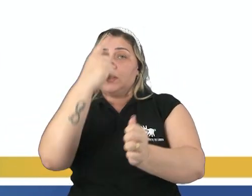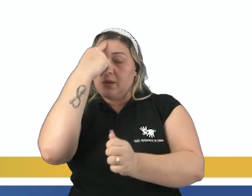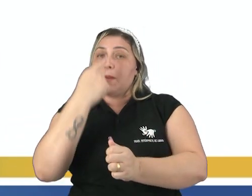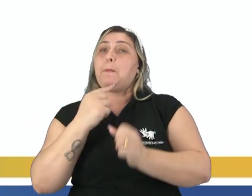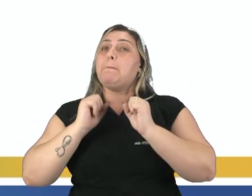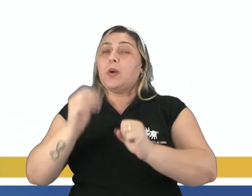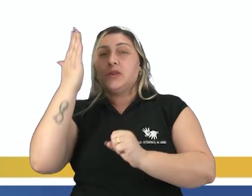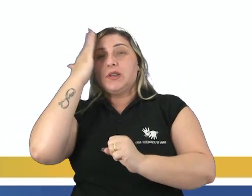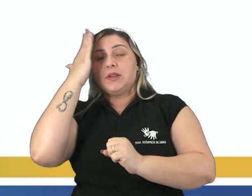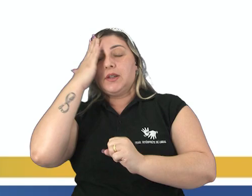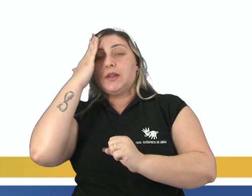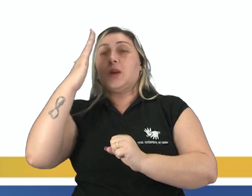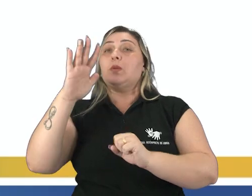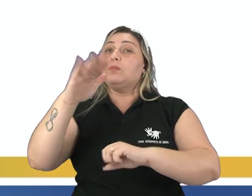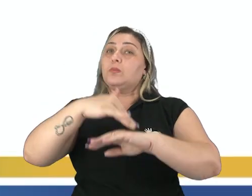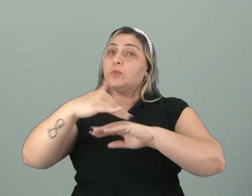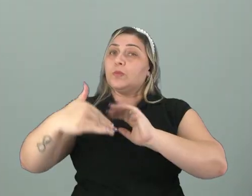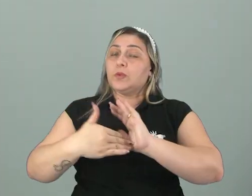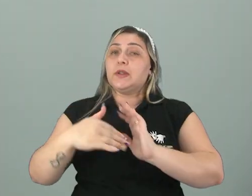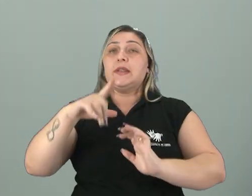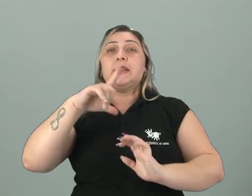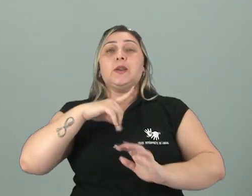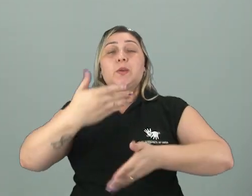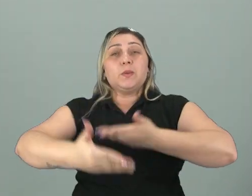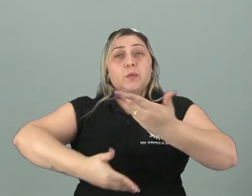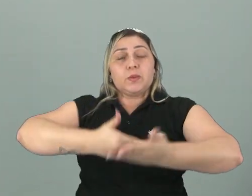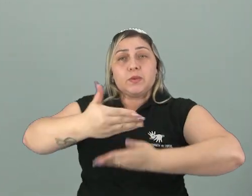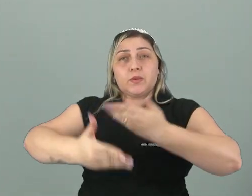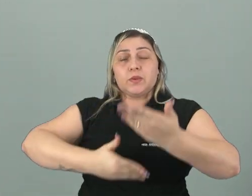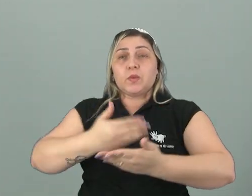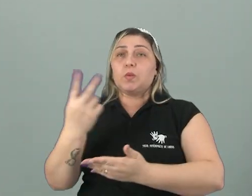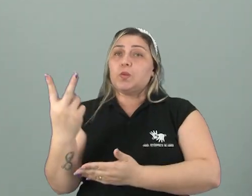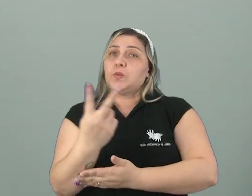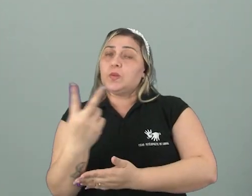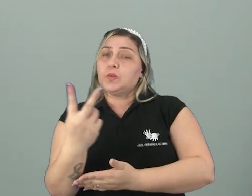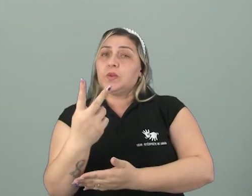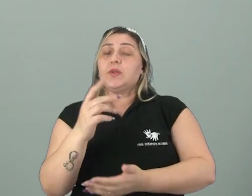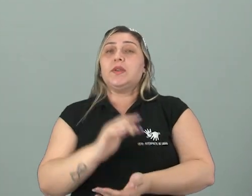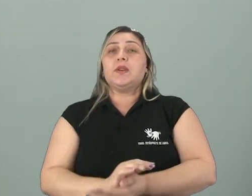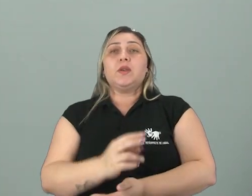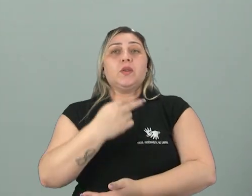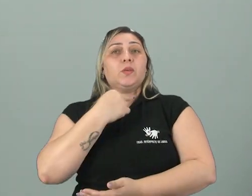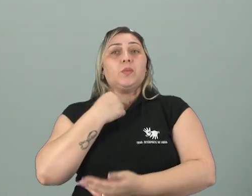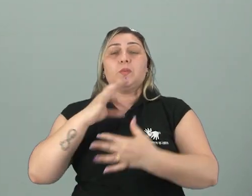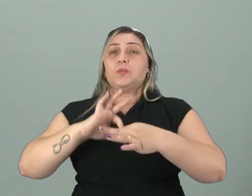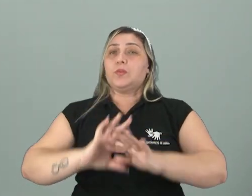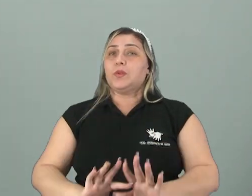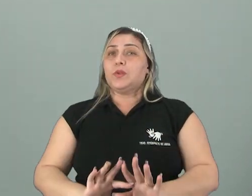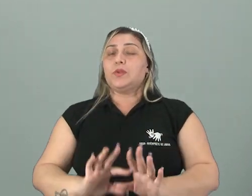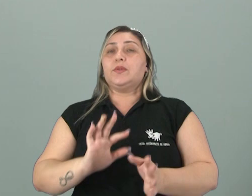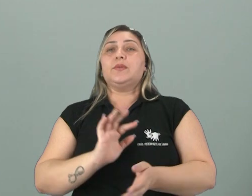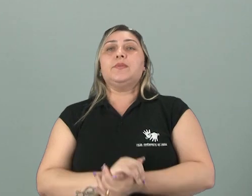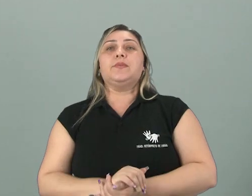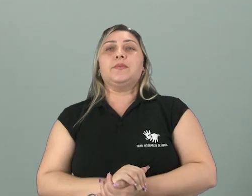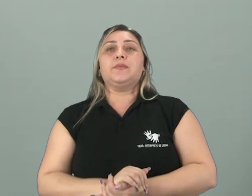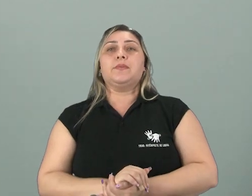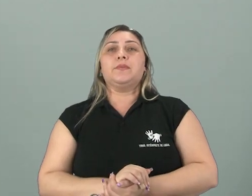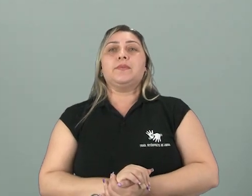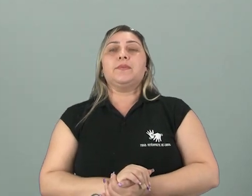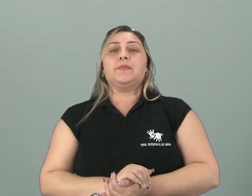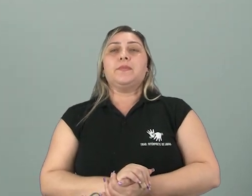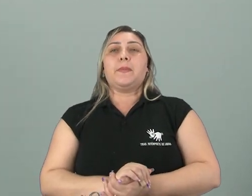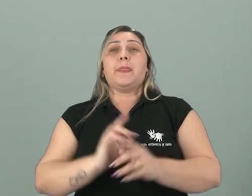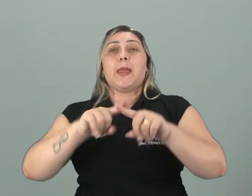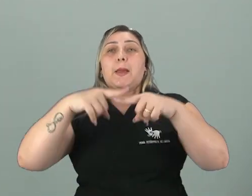possa compreendê-lo como um todo, eu tenho que relacionar os dois. Eu não posso deixar nenhum nem outro de